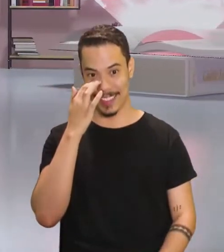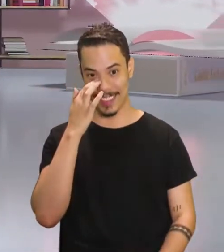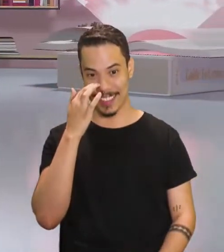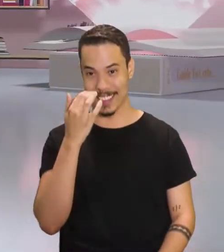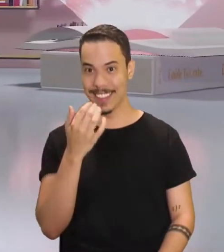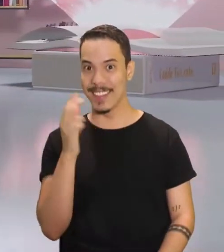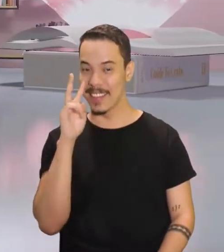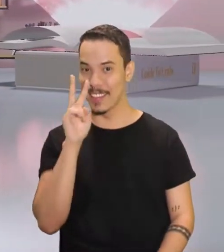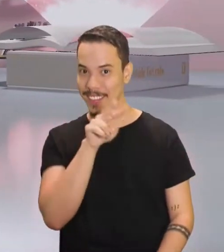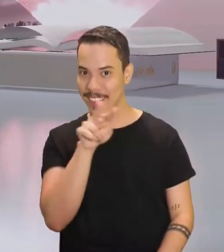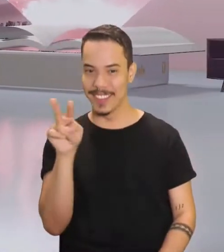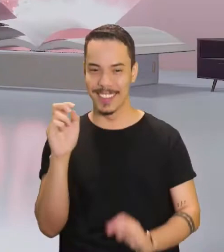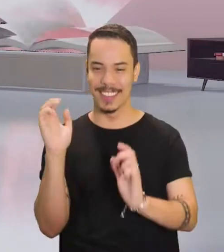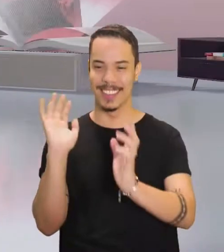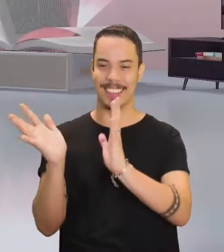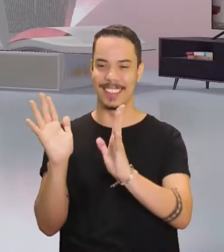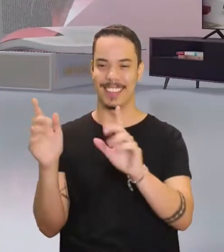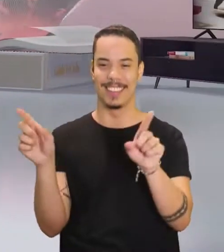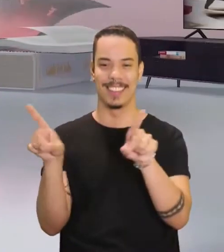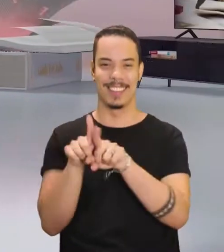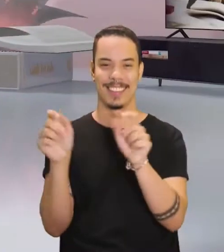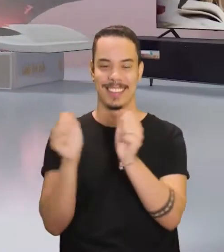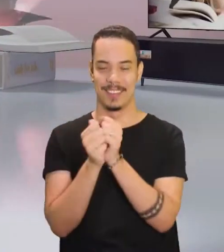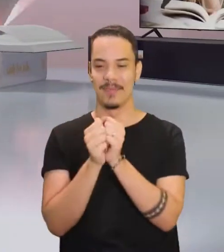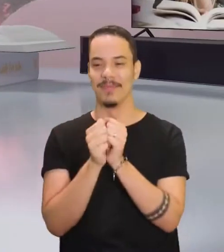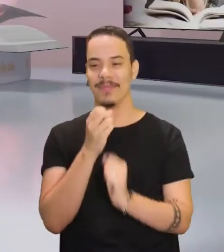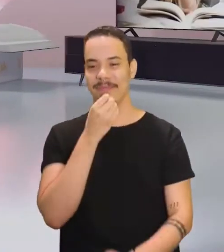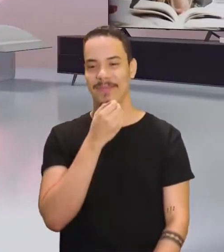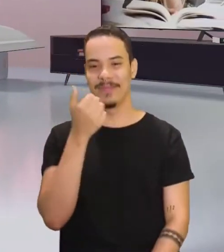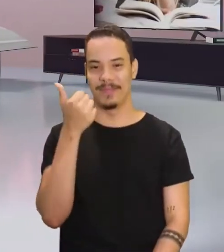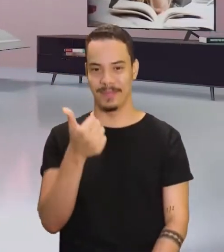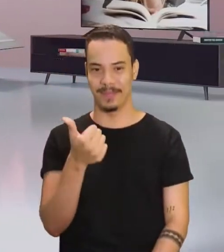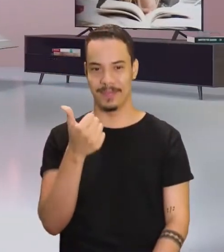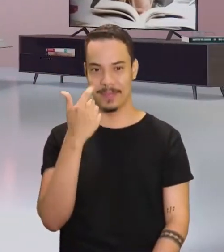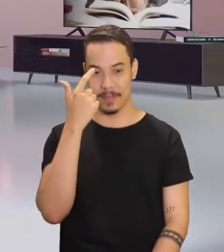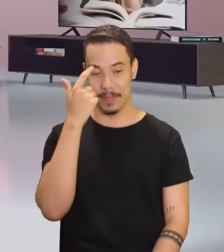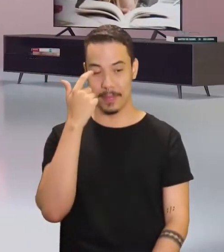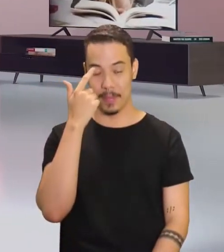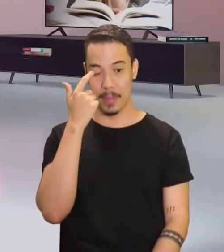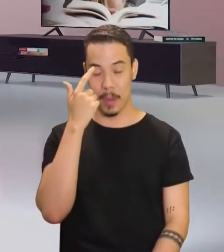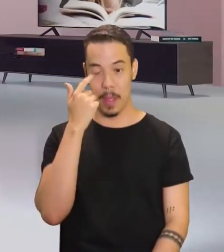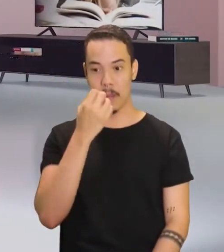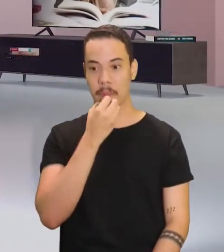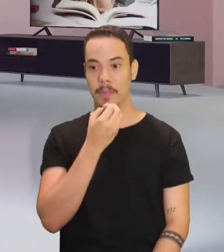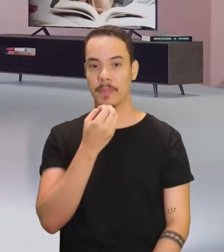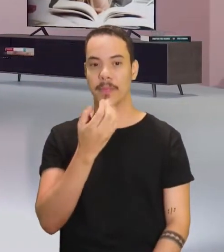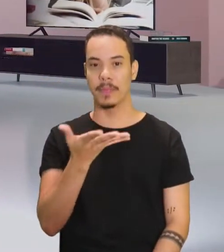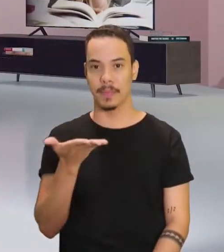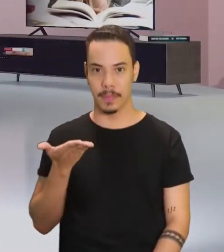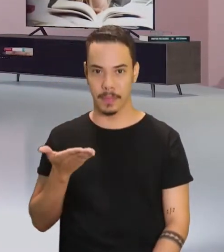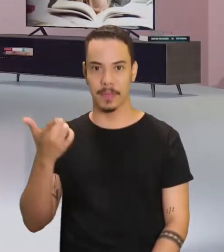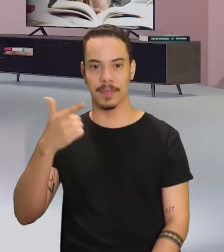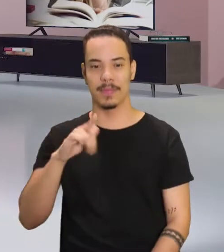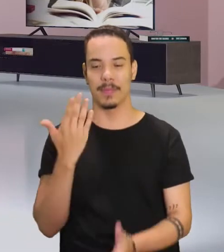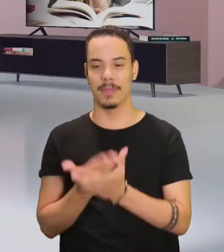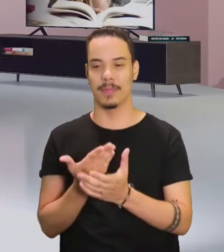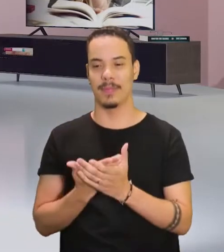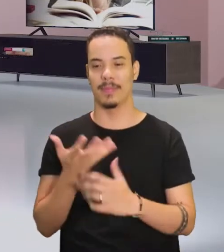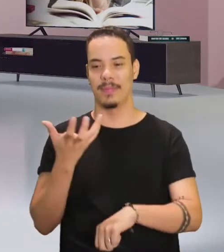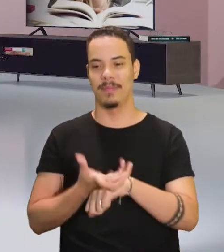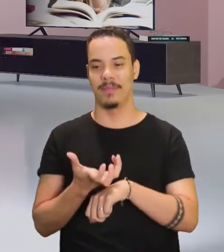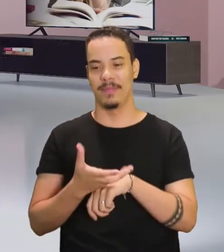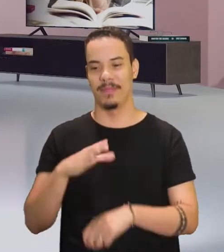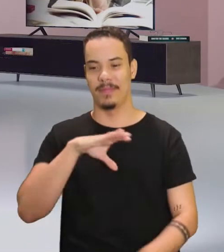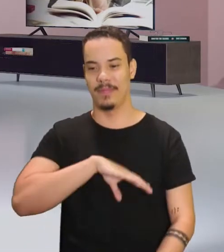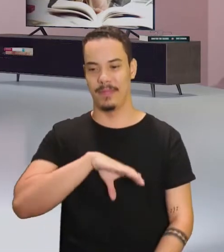vem. Olá, tudo bem? Seja bem-vindo, seja bem-vinda aí para mais uma aula de língua portuguesa.